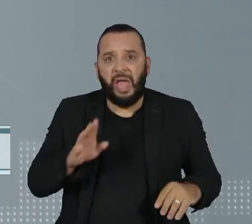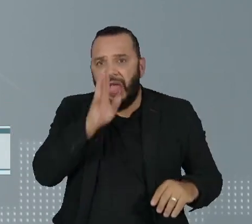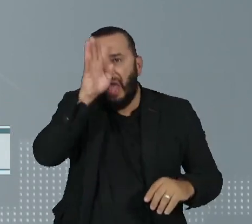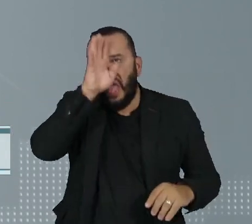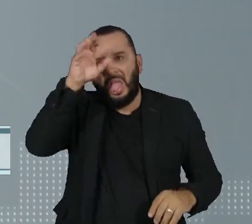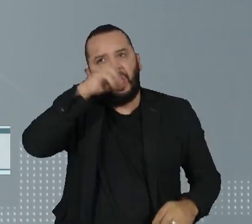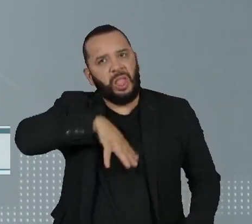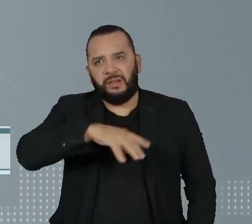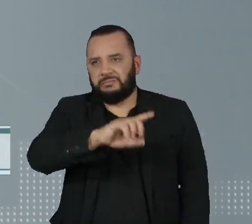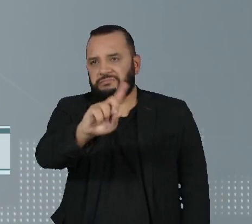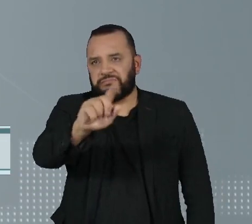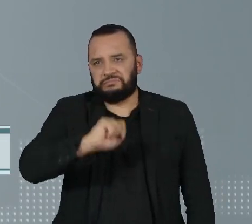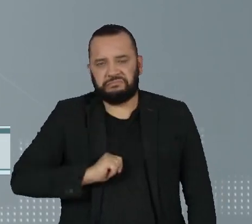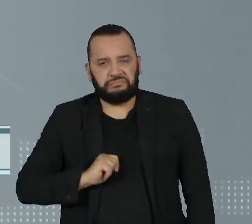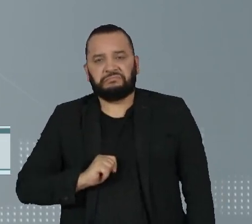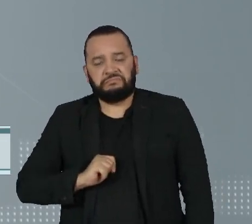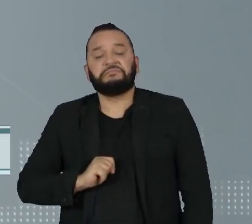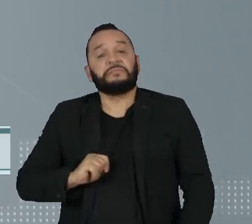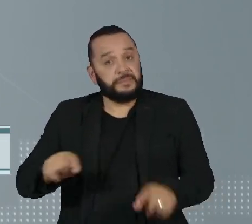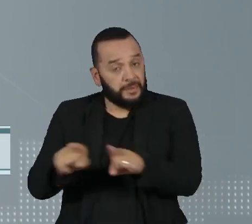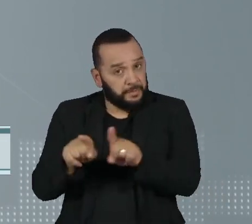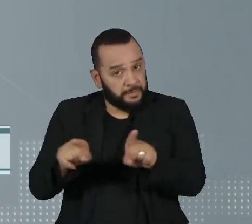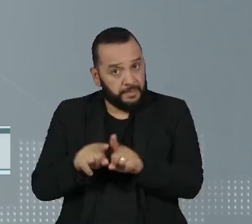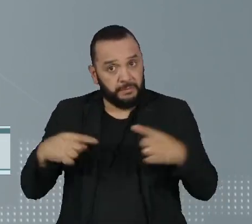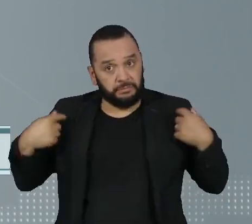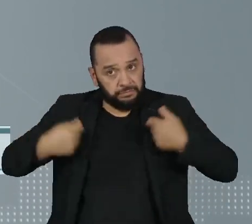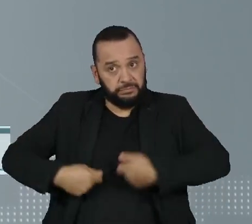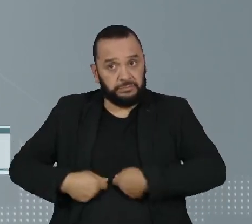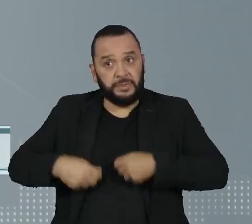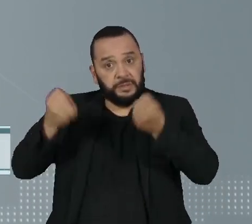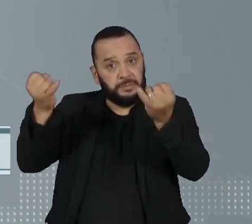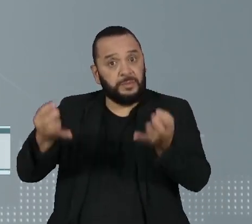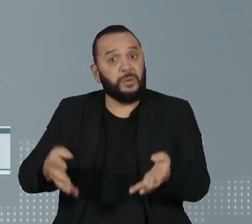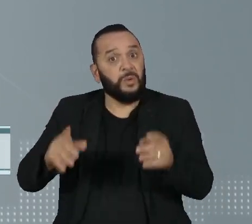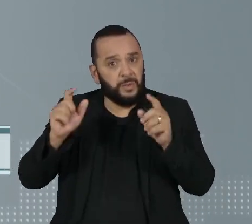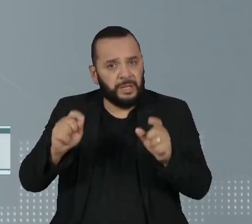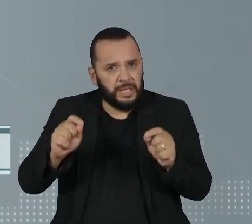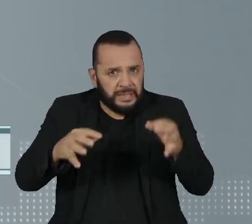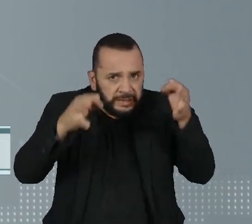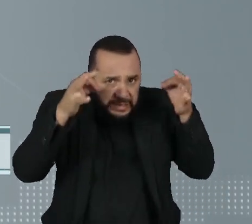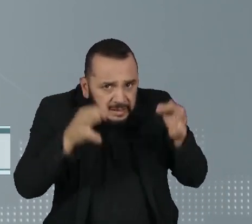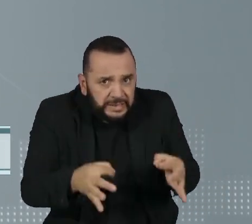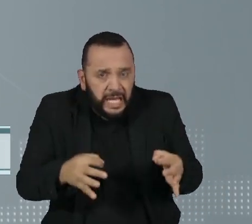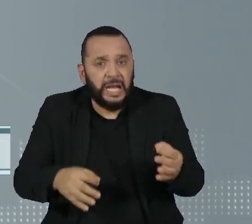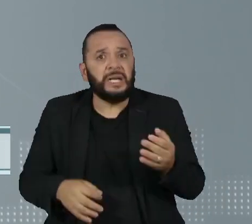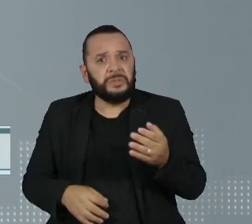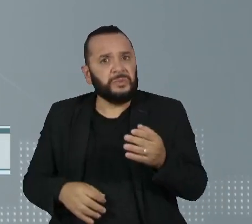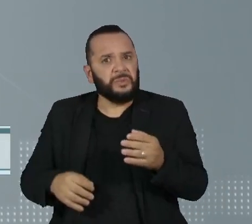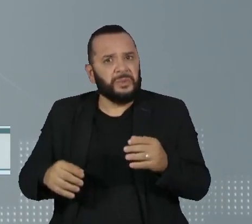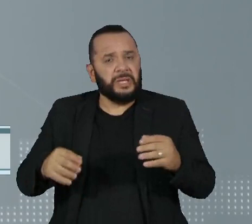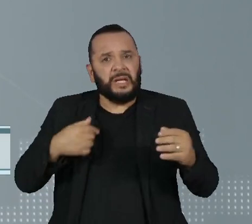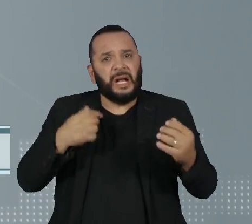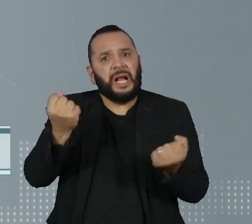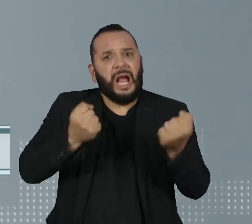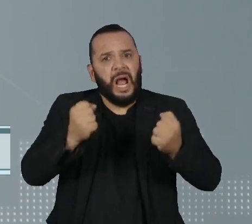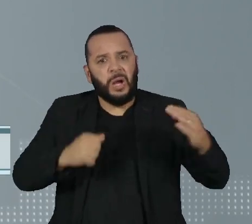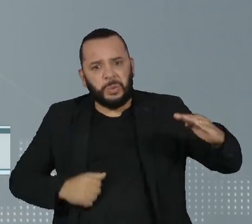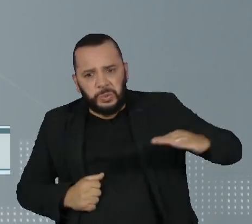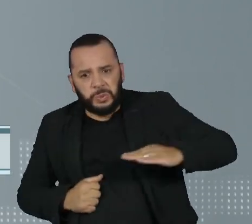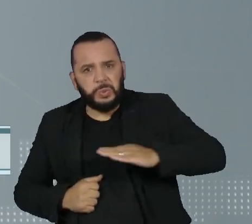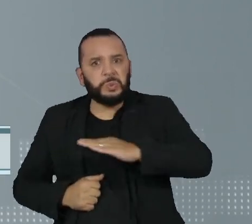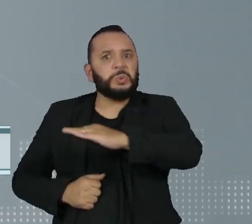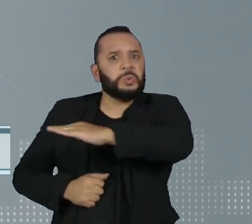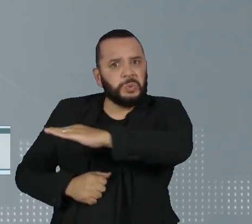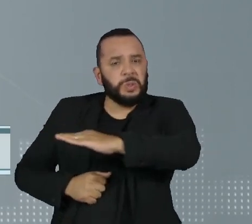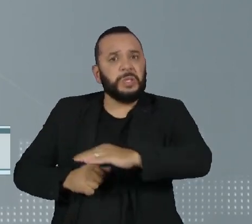extrema o magistrado ainda diz que não há situação concreta que relacione as denúncias a Vasques aos